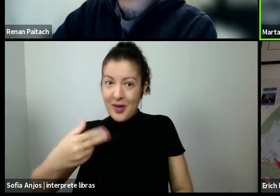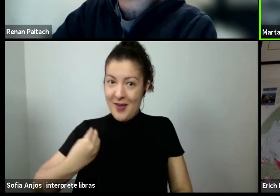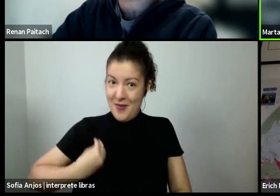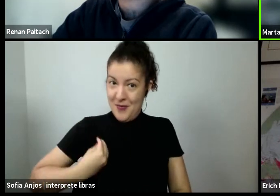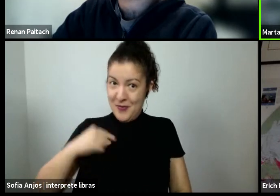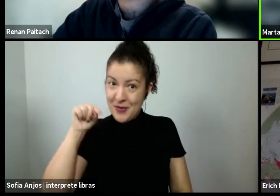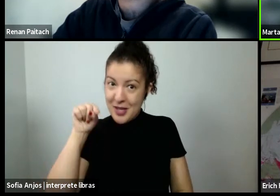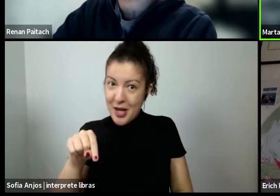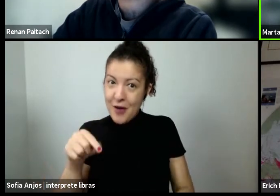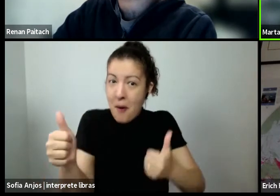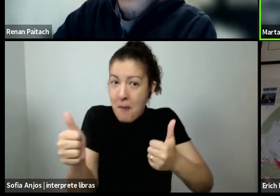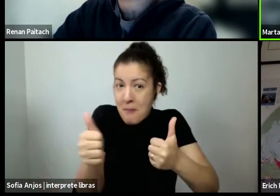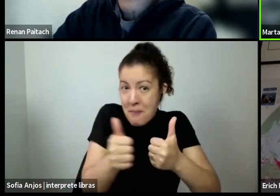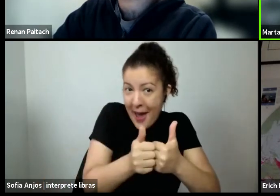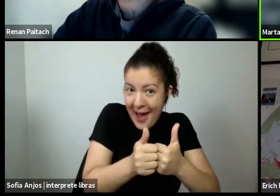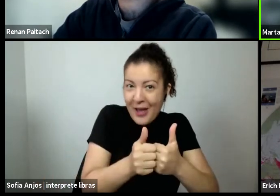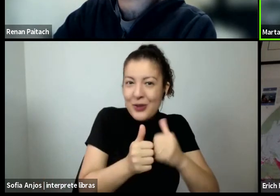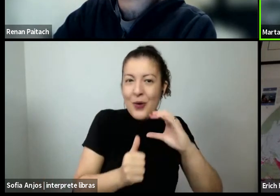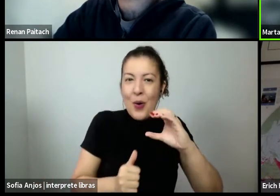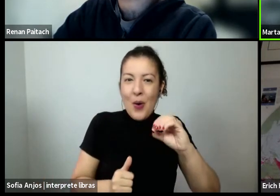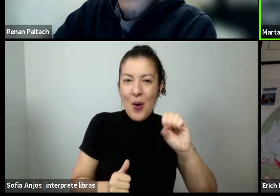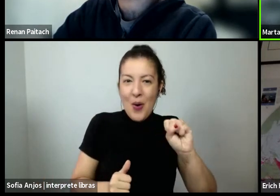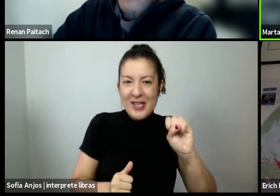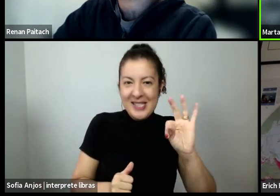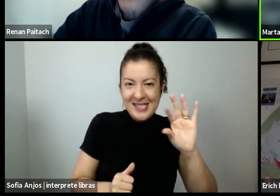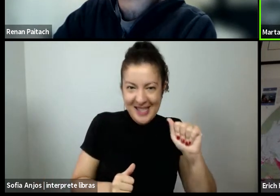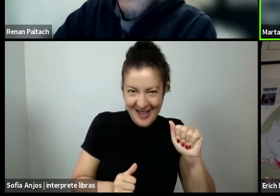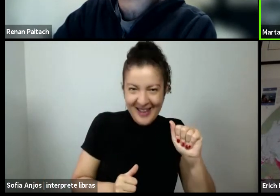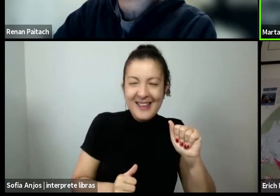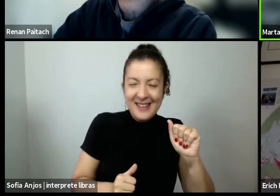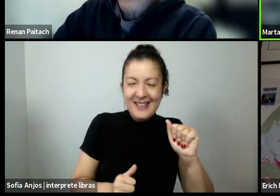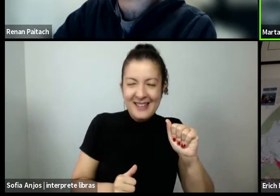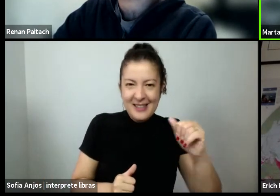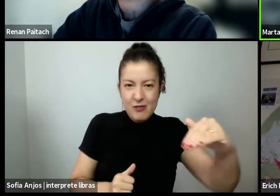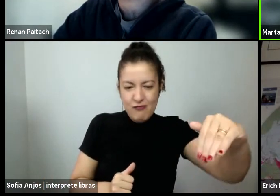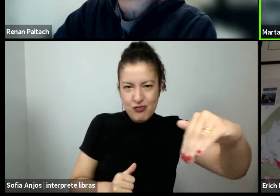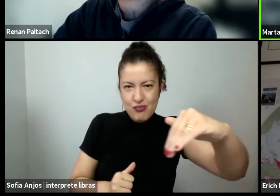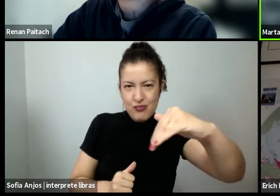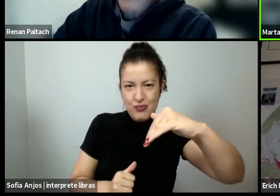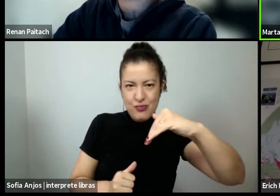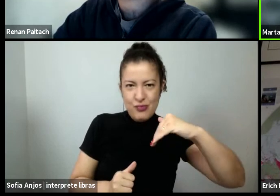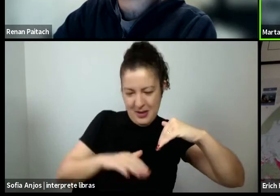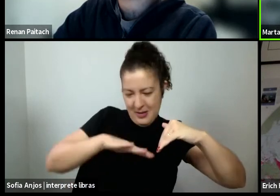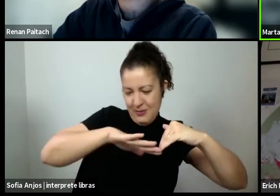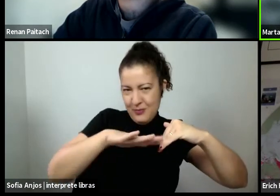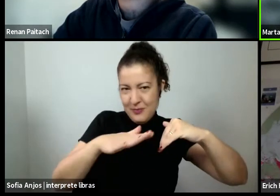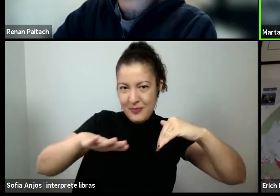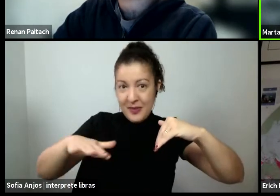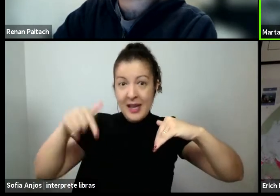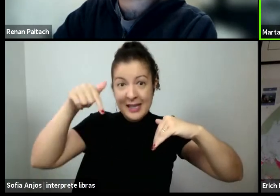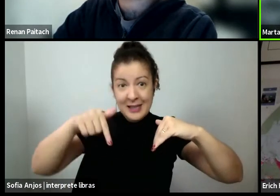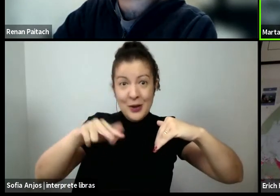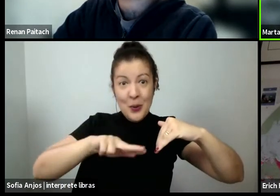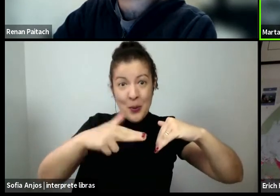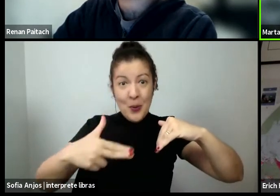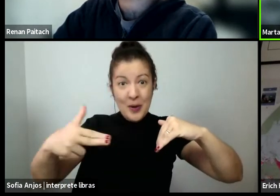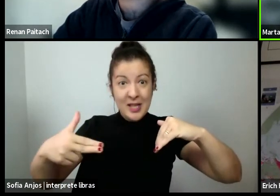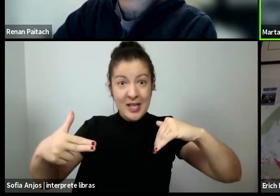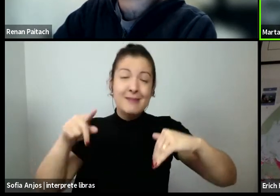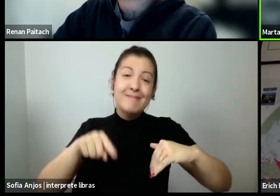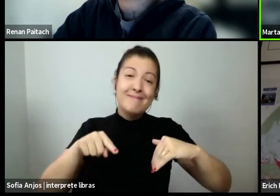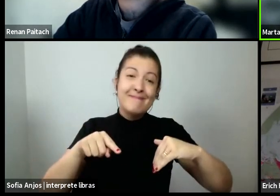viver muito próximo da costa, depender desses ambientes e, ao mesmo tempo, ser tão difícil de ser